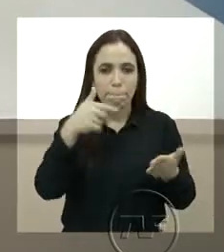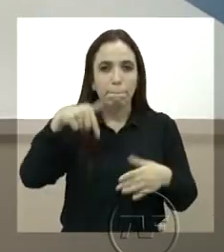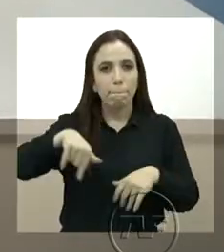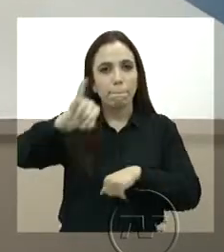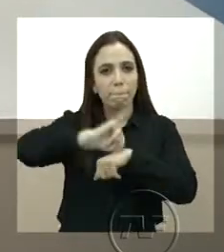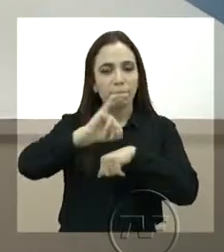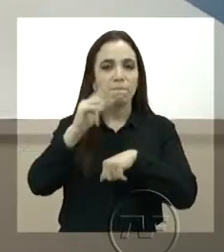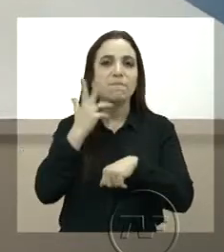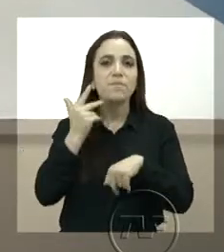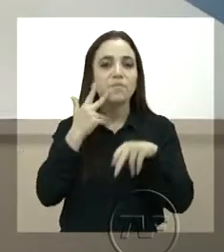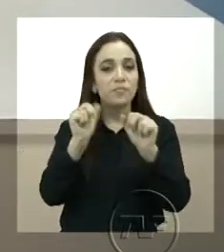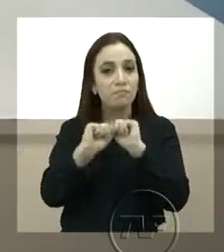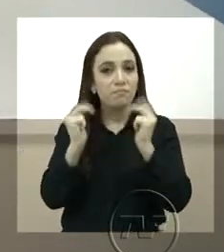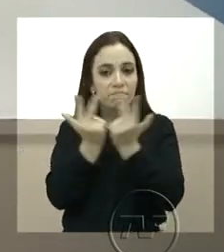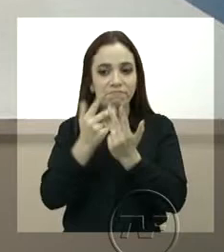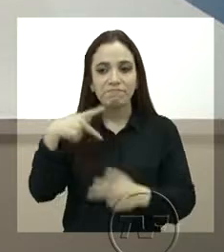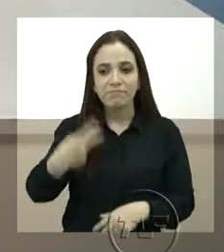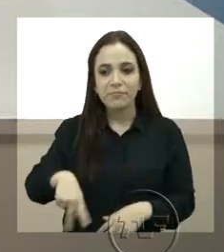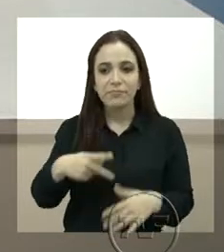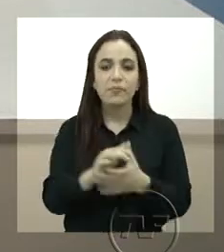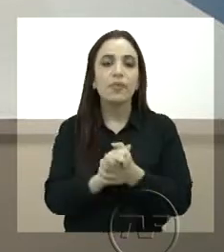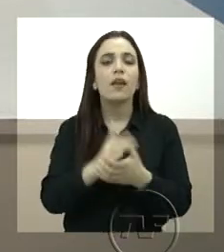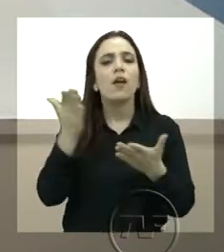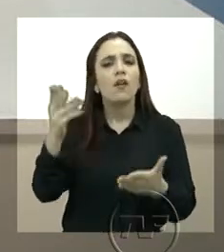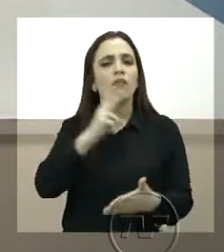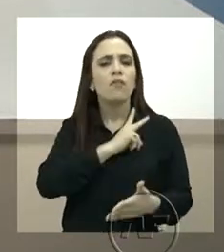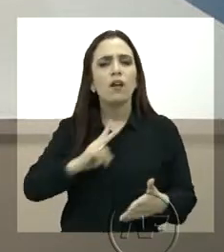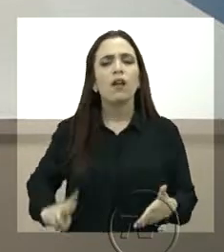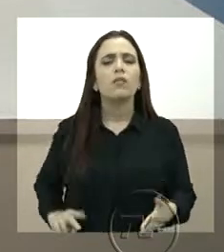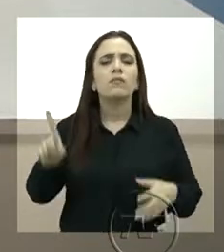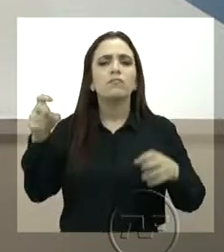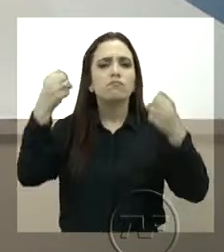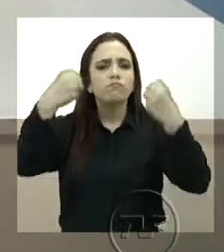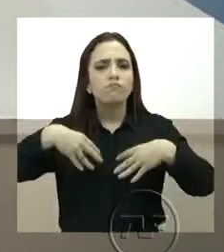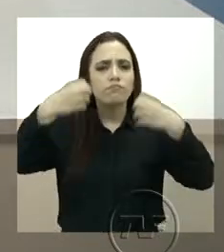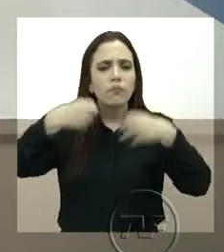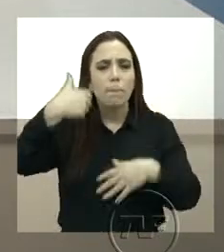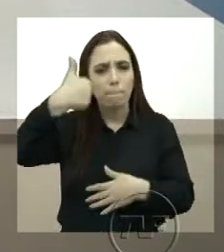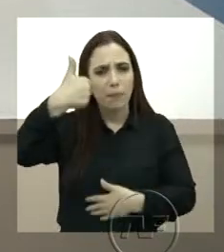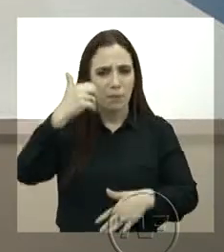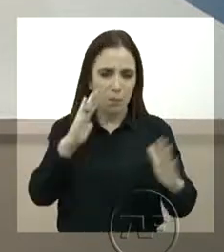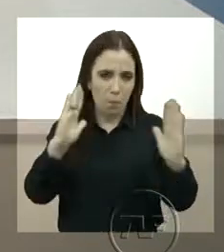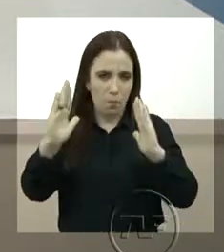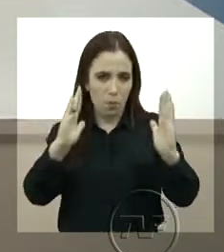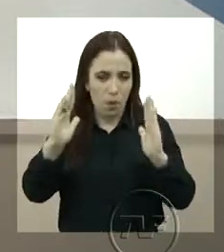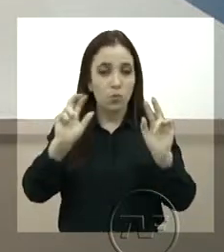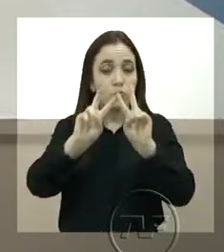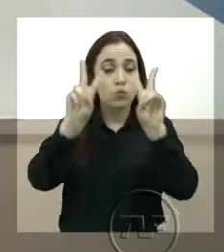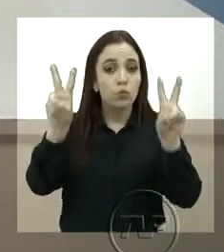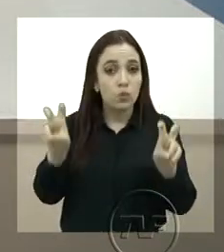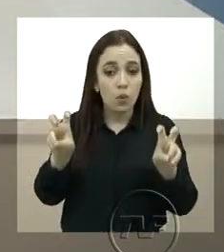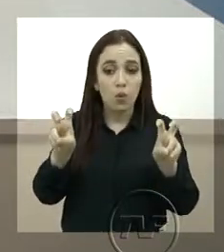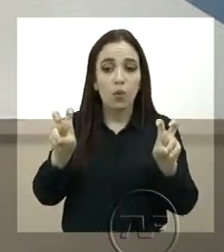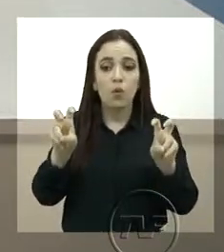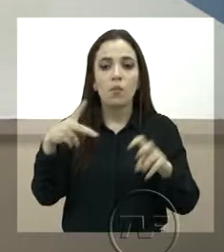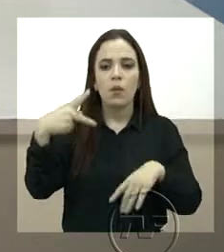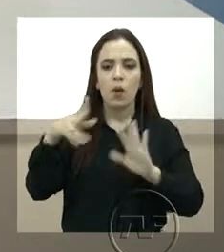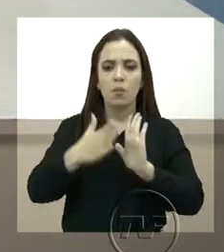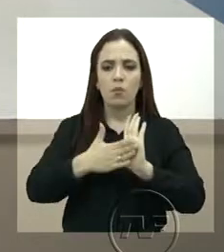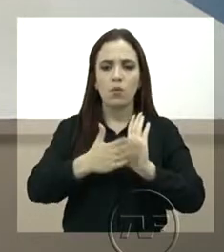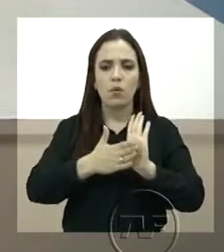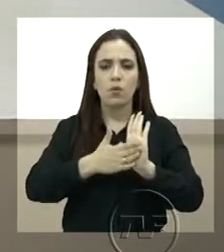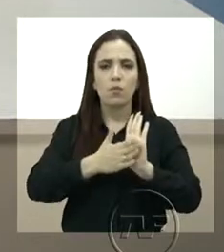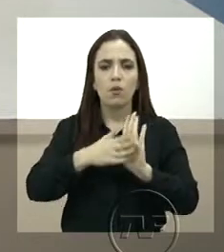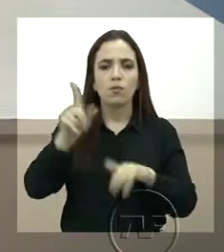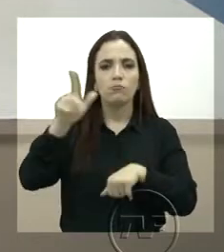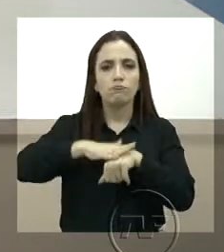município de Fortaleza, vereador da capital do estado do Ceará. E o vereador falava no primeiro bloco, no bloco anterior, sobre uma das propostas de